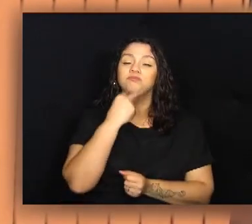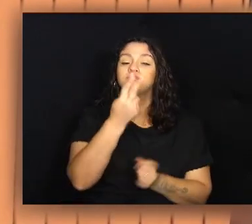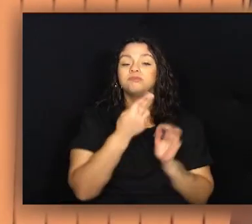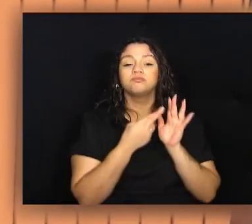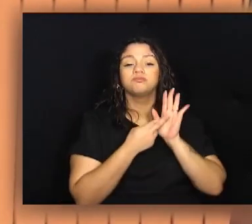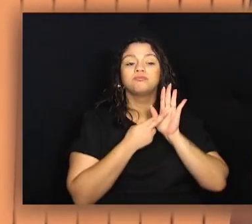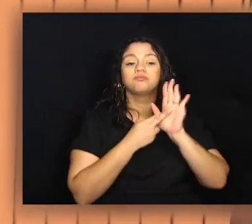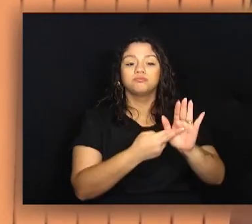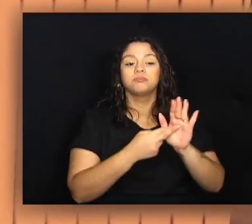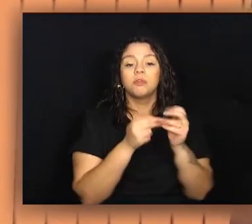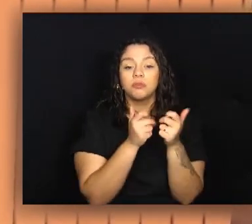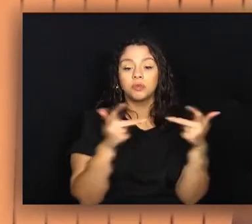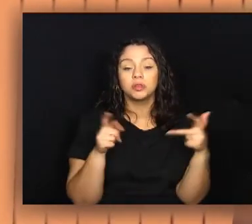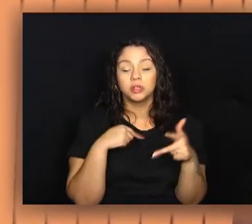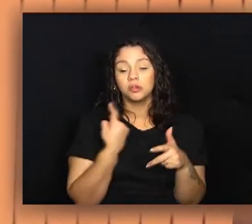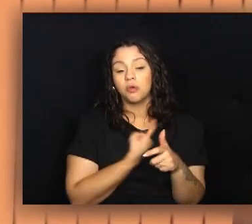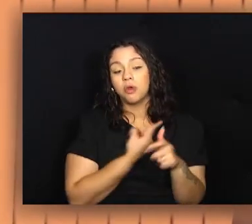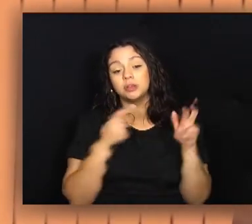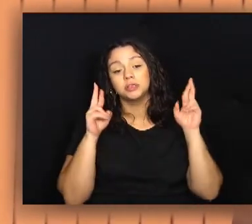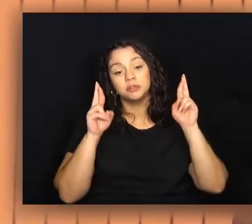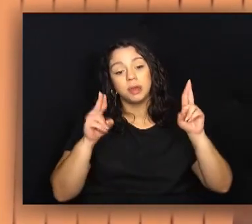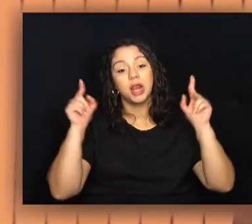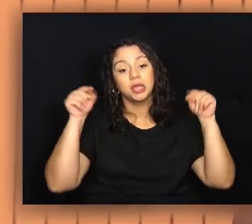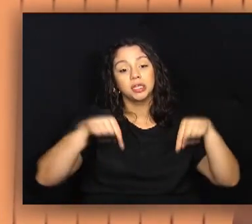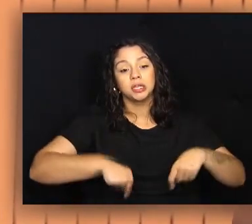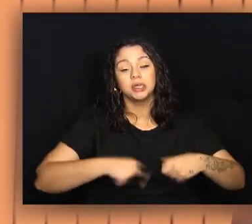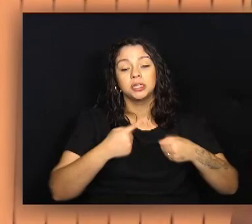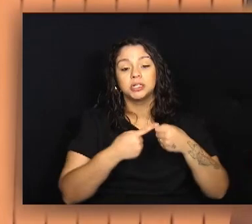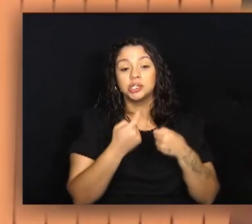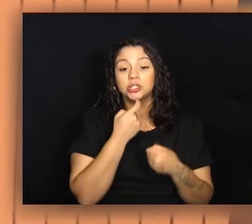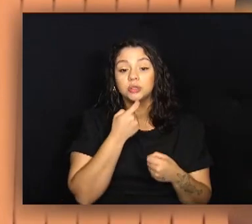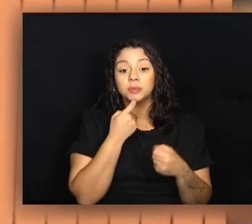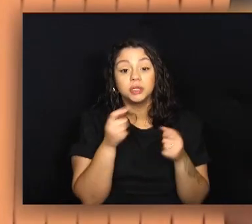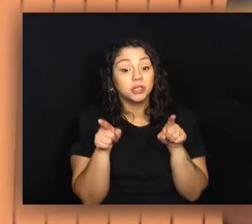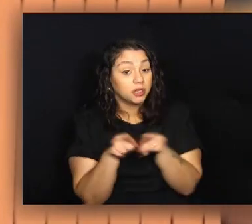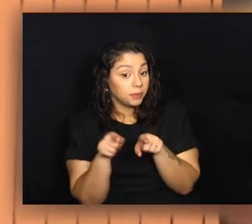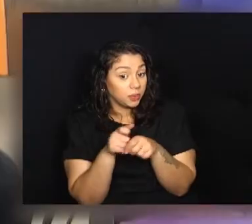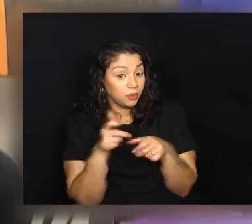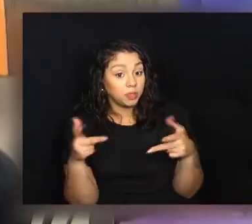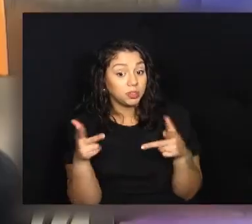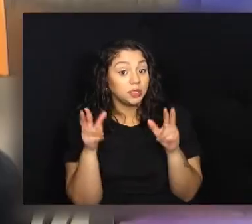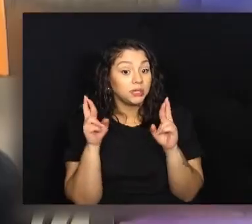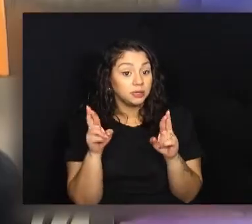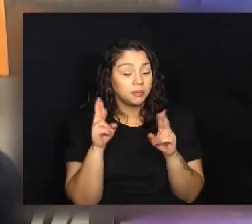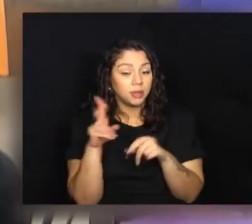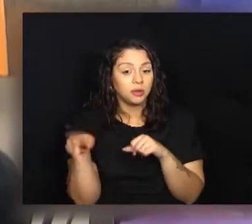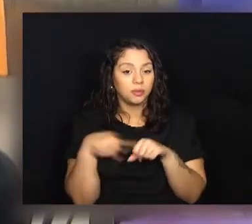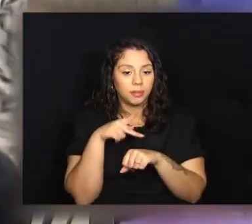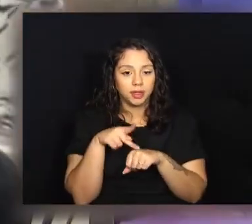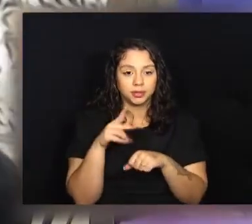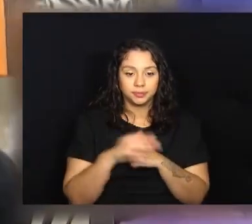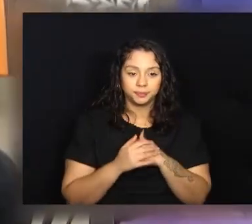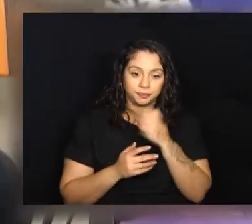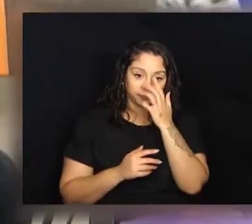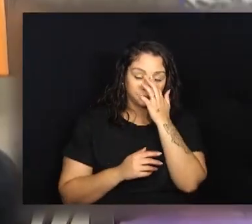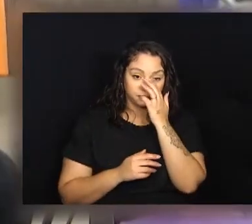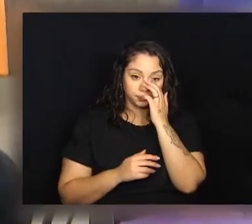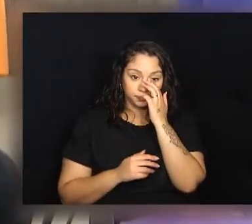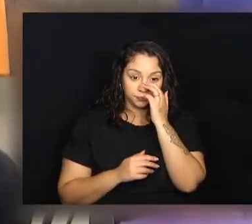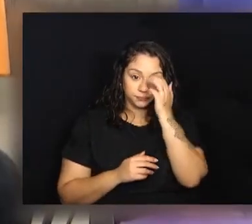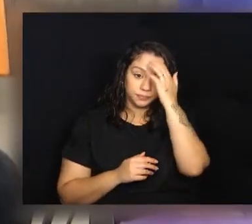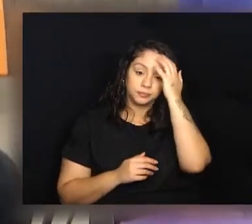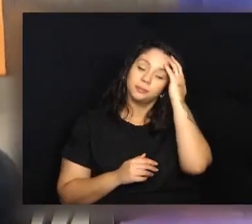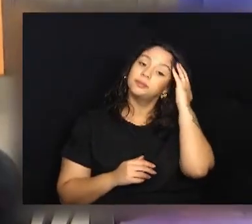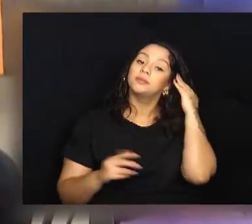representantes daquilo que a gente espera na nossa cidade e aquilo que a gente espera no nosso país. No evento foi entregue a medalha Teresa